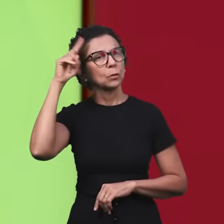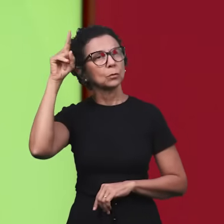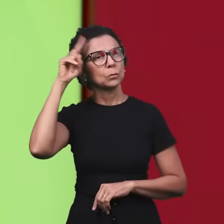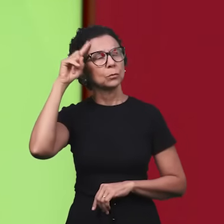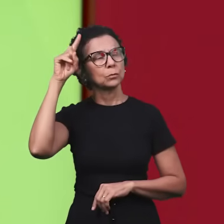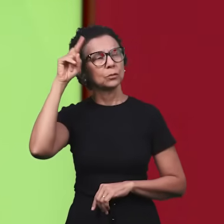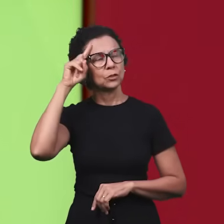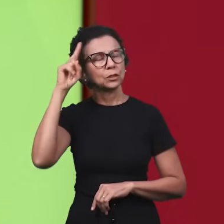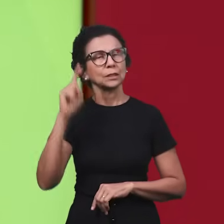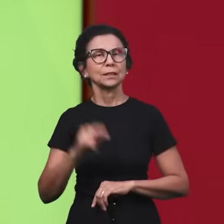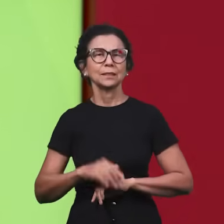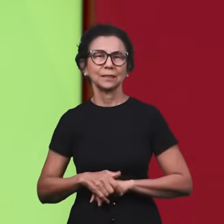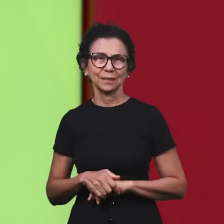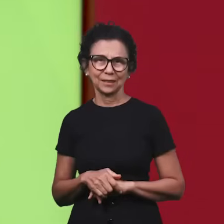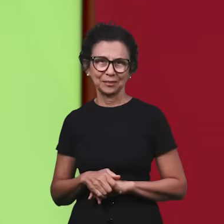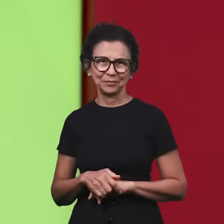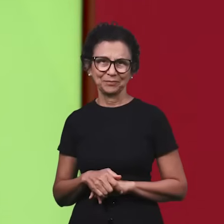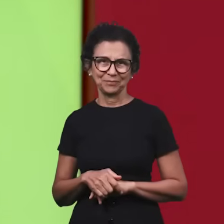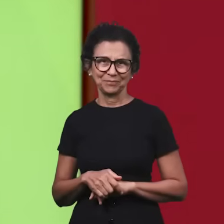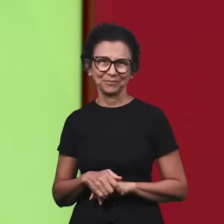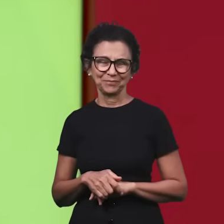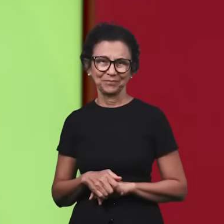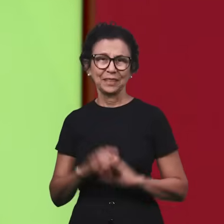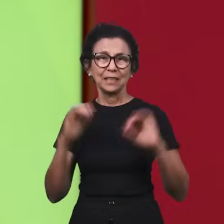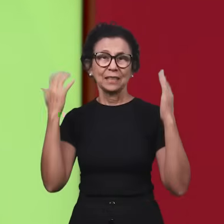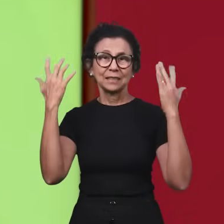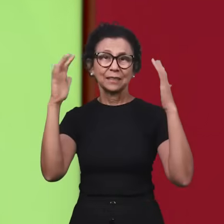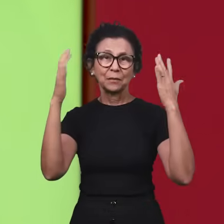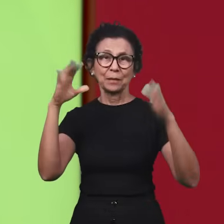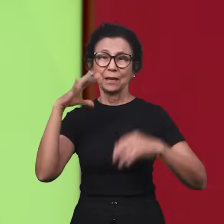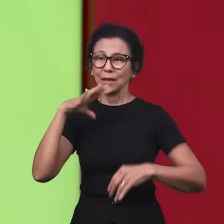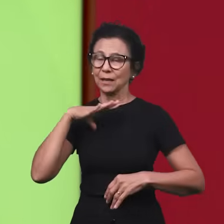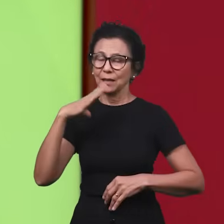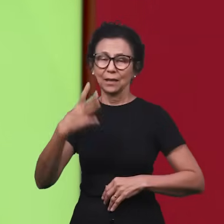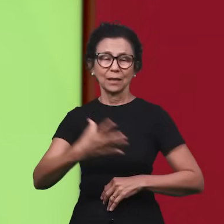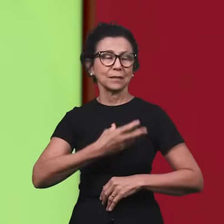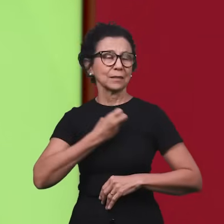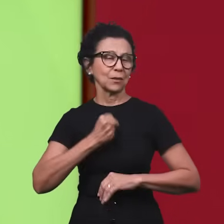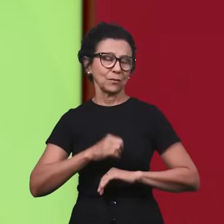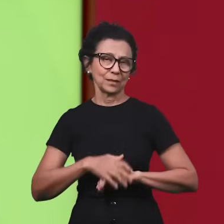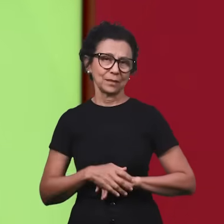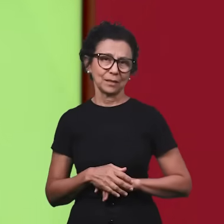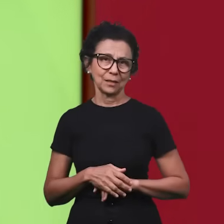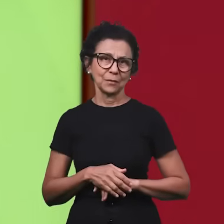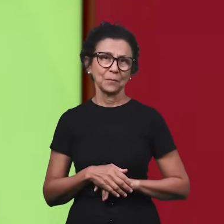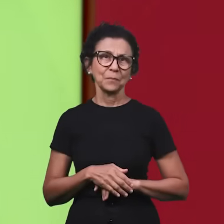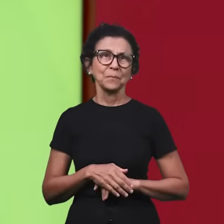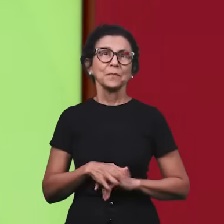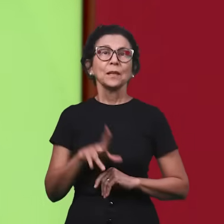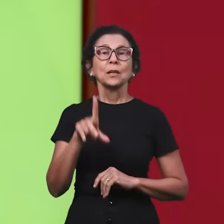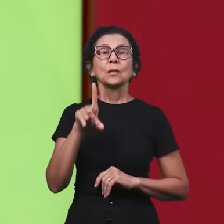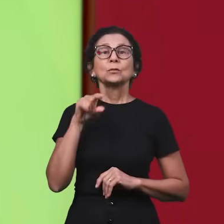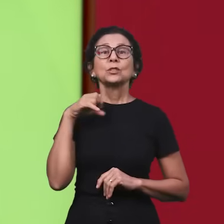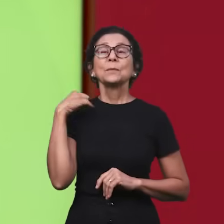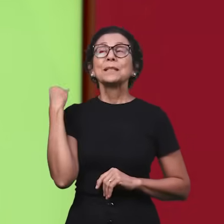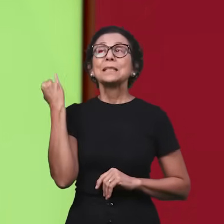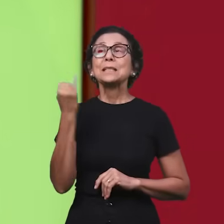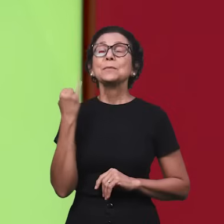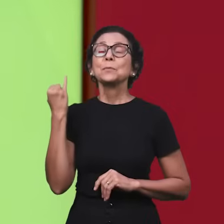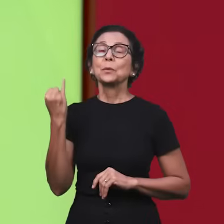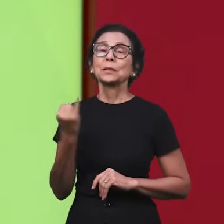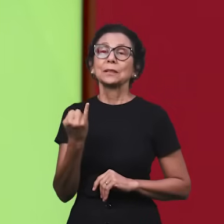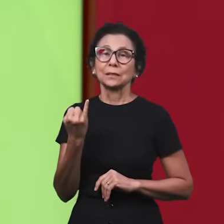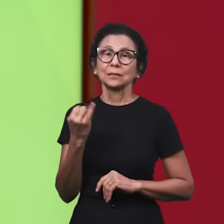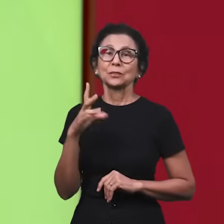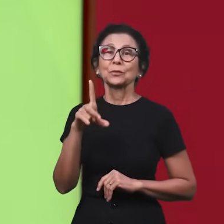os dias esse culto, a nossa salvação. O dia mais importante da nossa vida, que foi o dia que nós